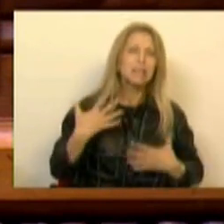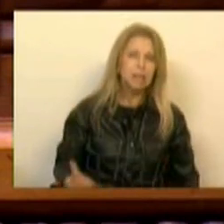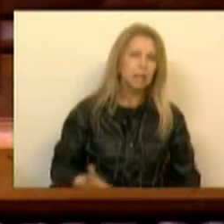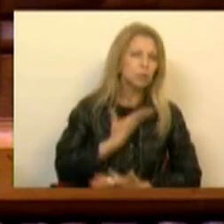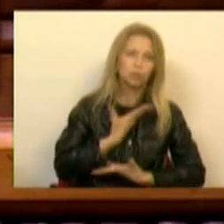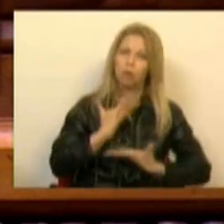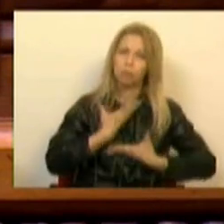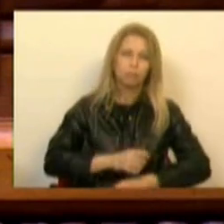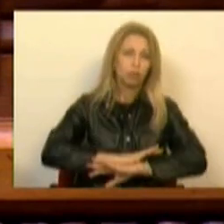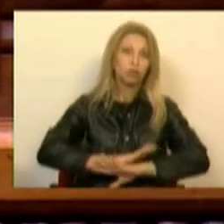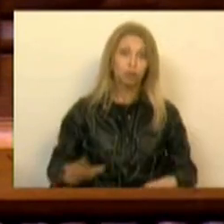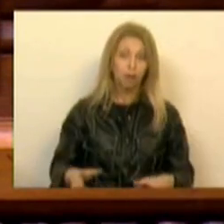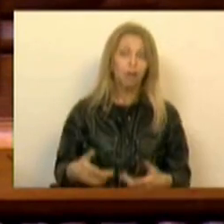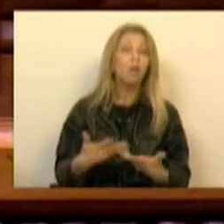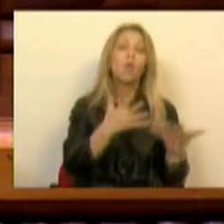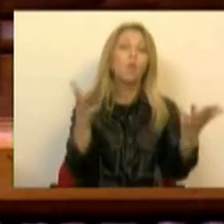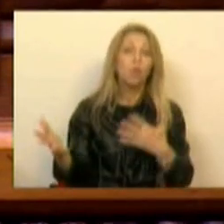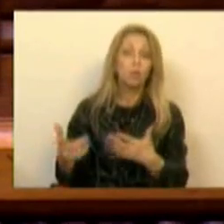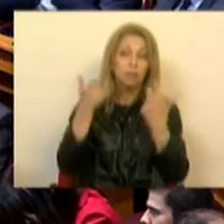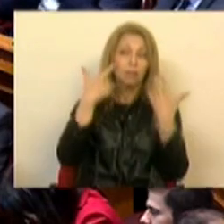nas bancadas da oposição.